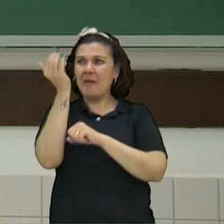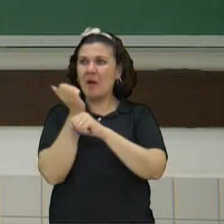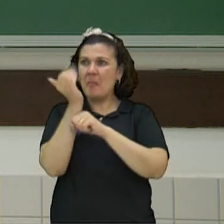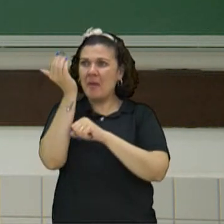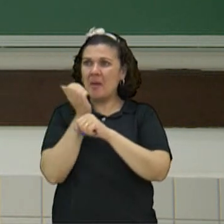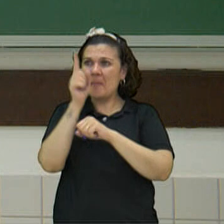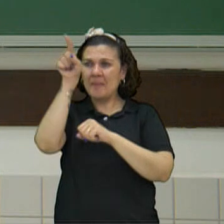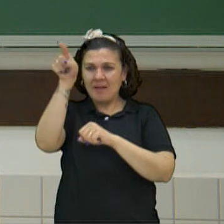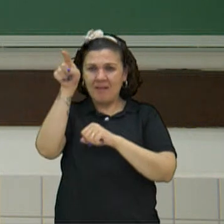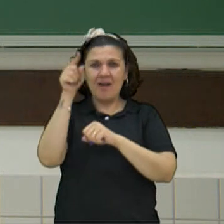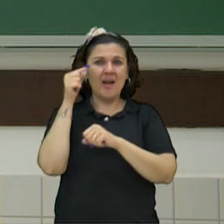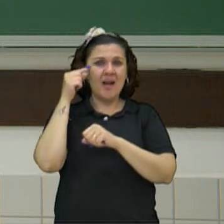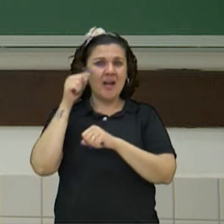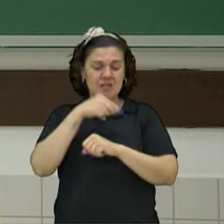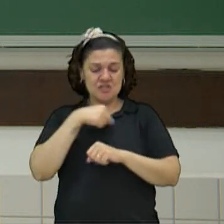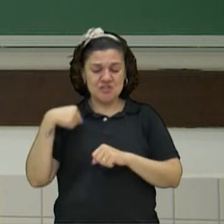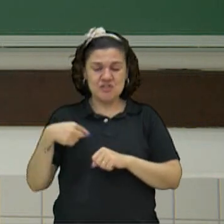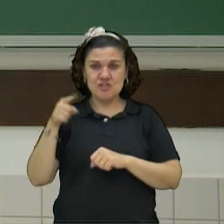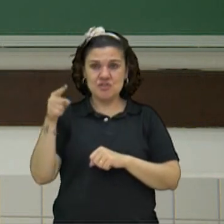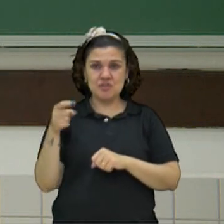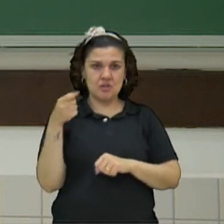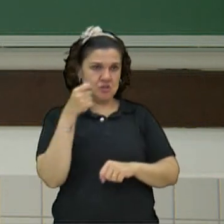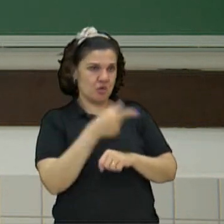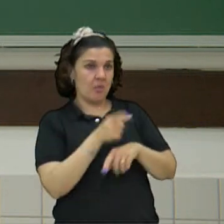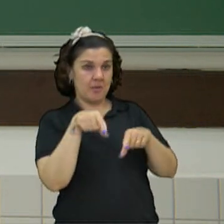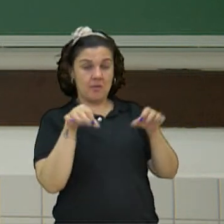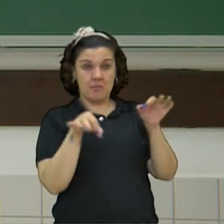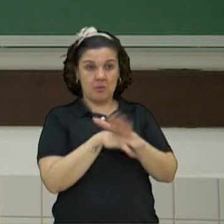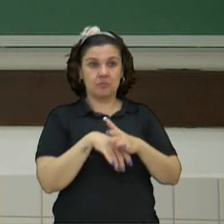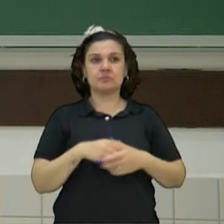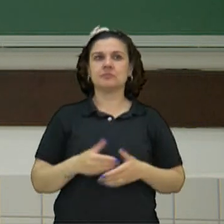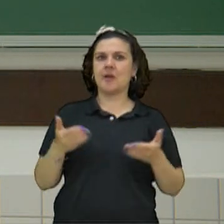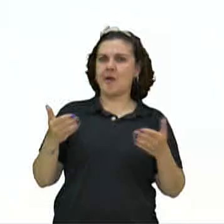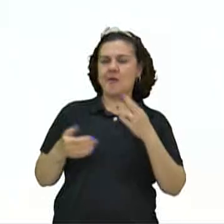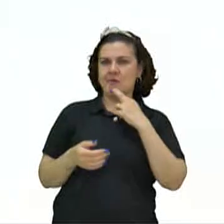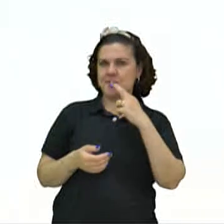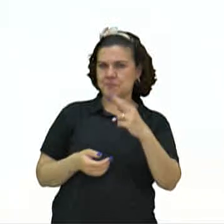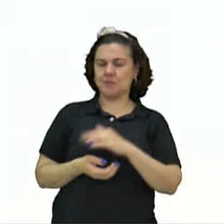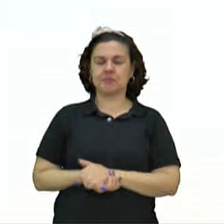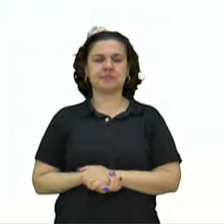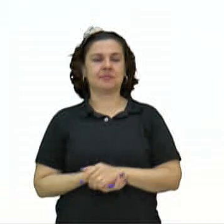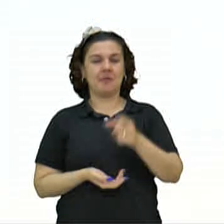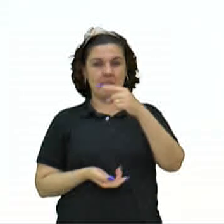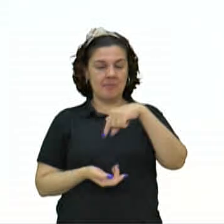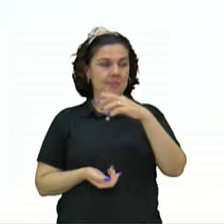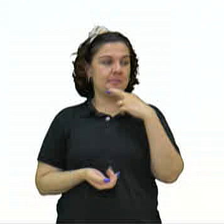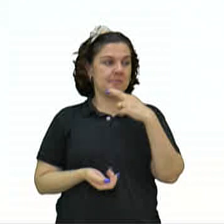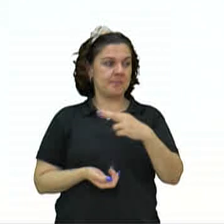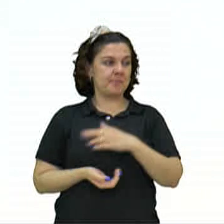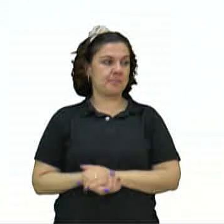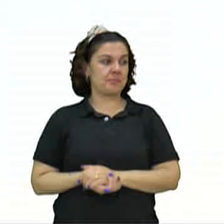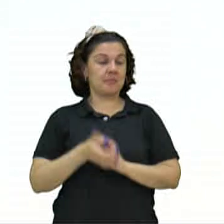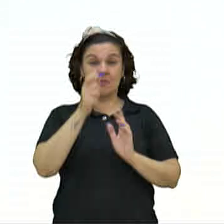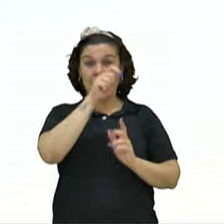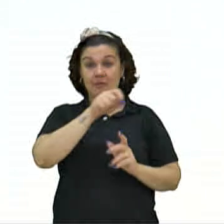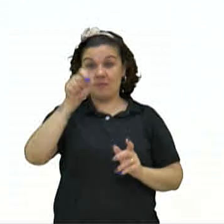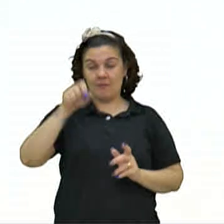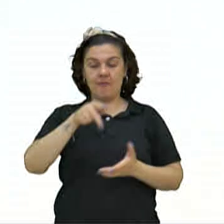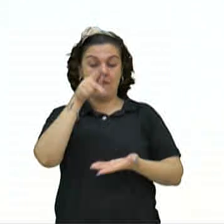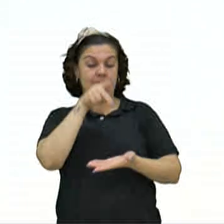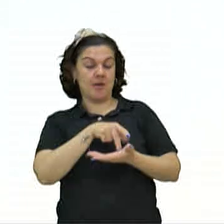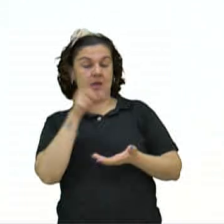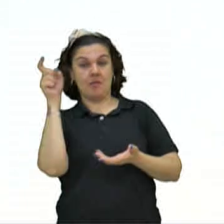eles matéria-prima e comprando o produto pronto. Então, vamos lá. Mais uma para você responder. Assinale verdadeiro